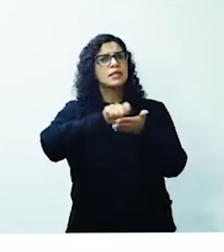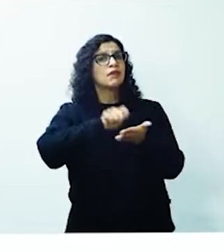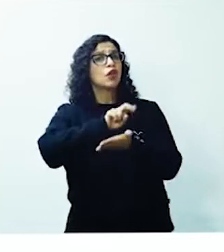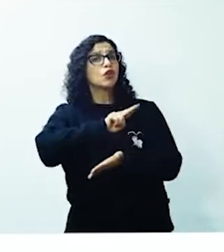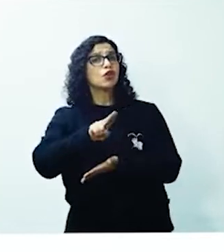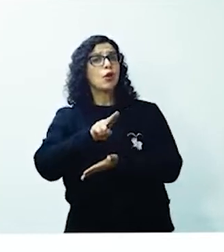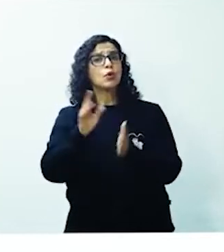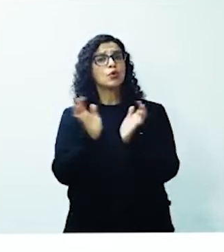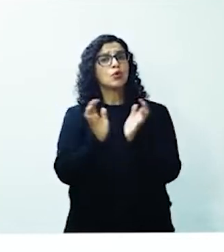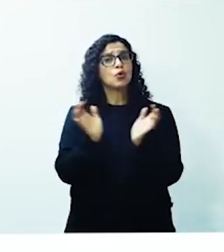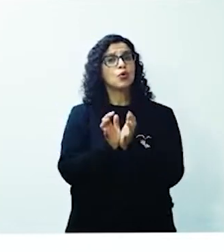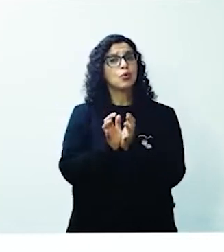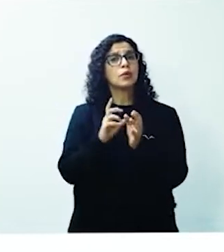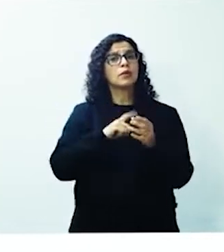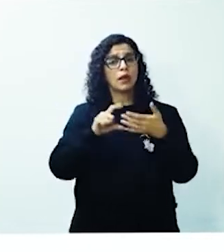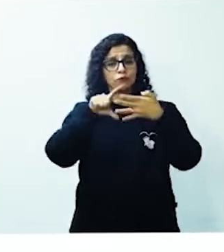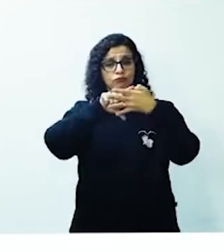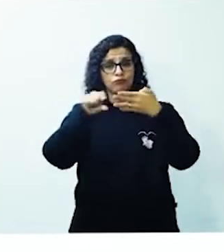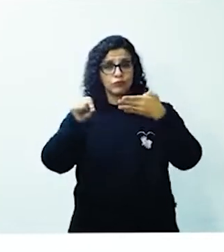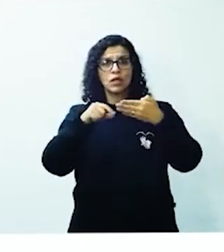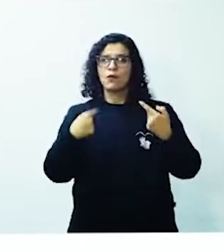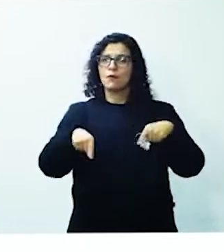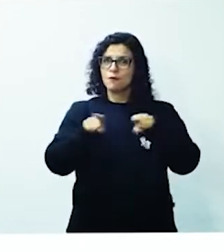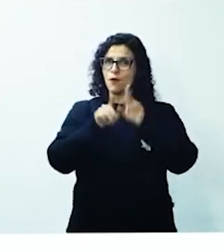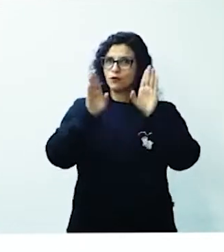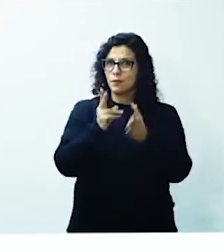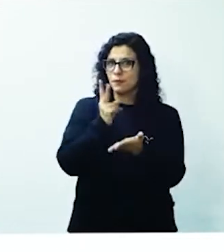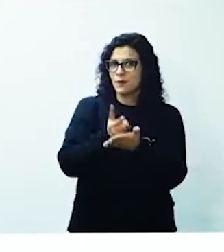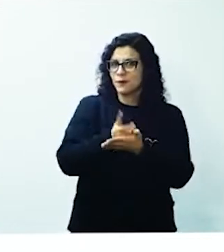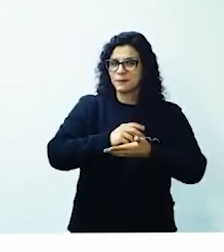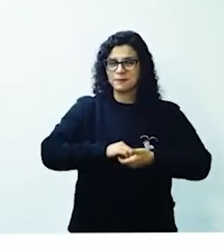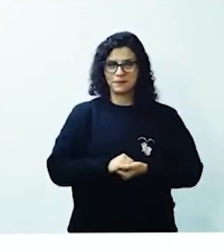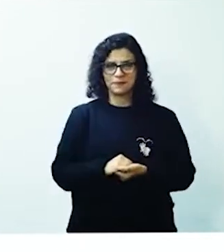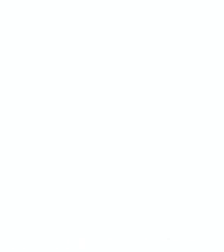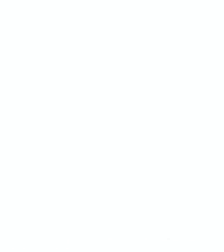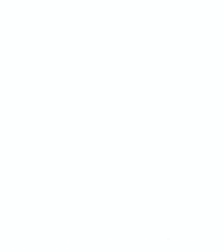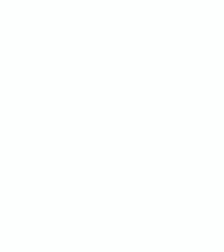aí, ou mesmo pesquisar, e eu já volto para a gente continuar.